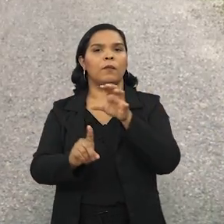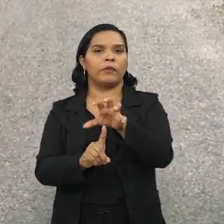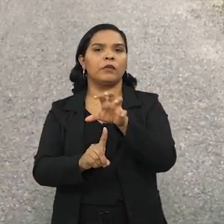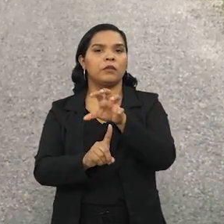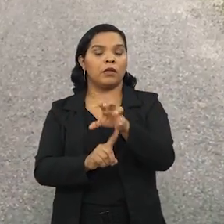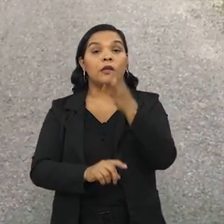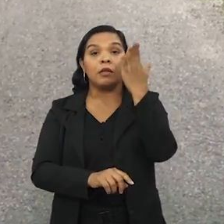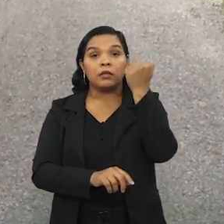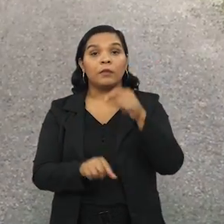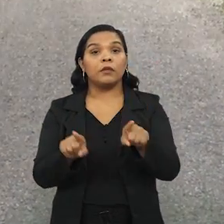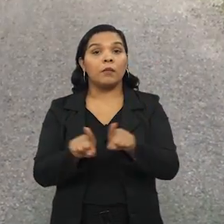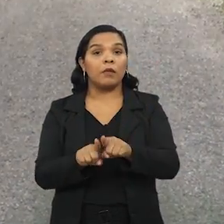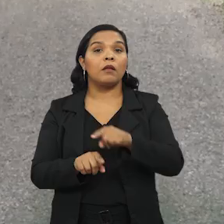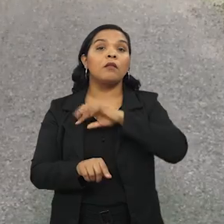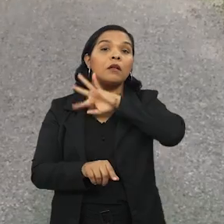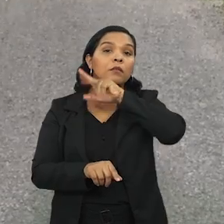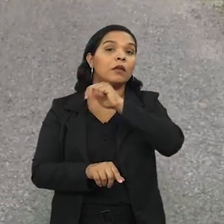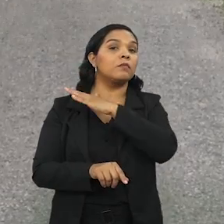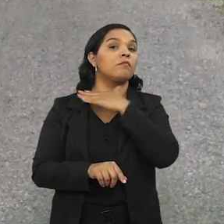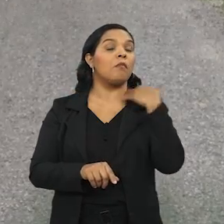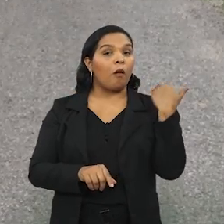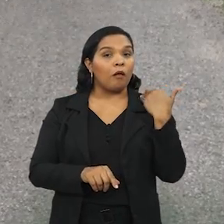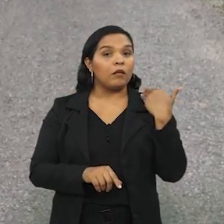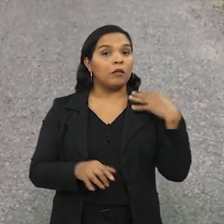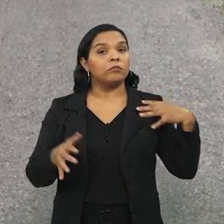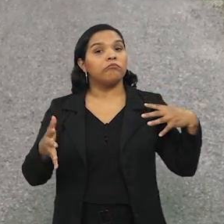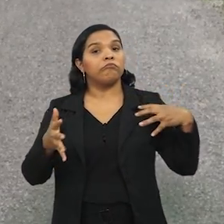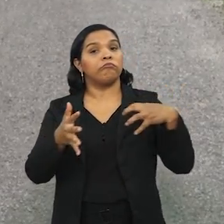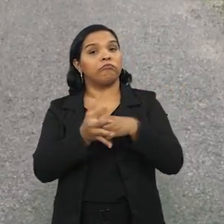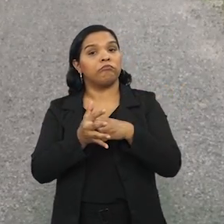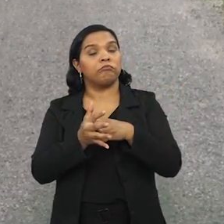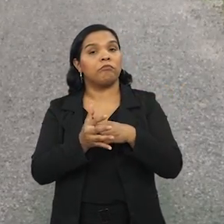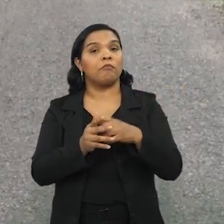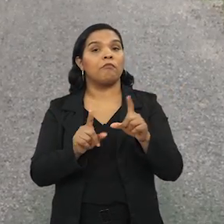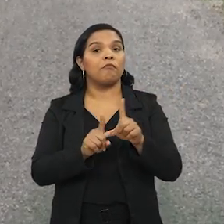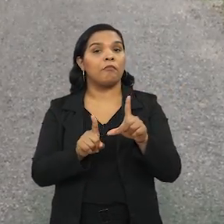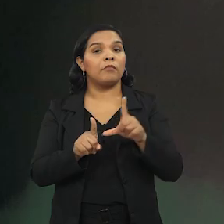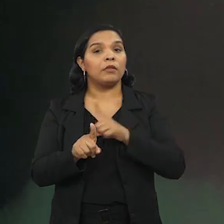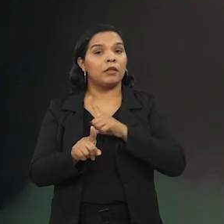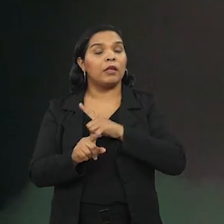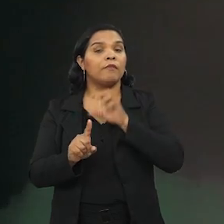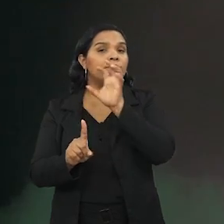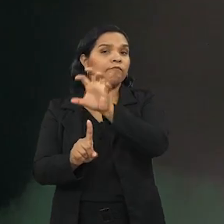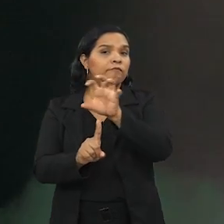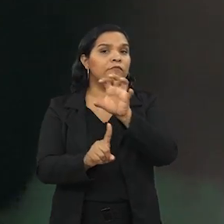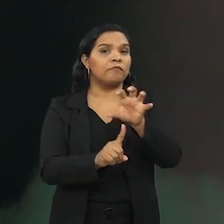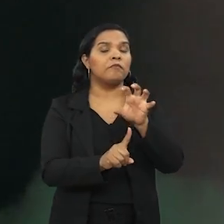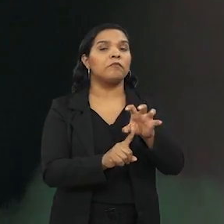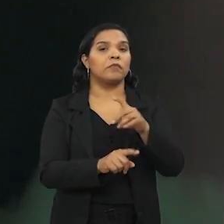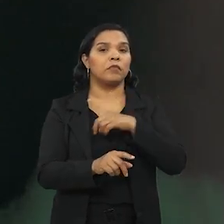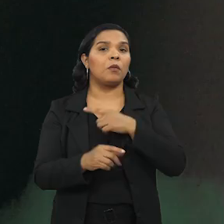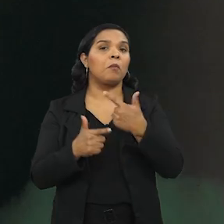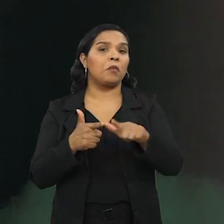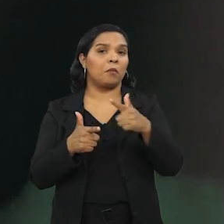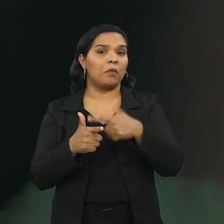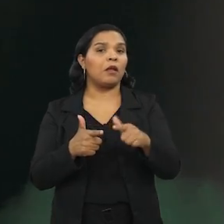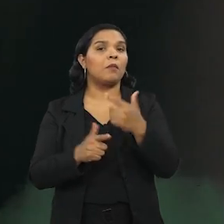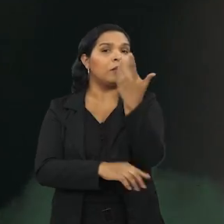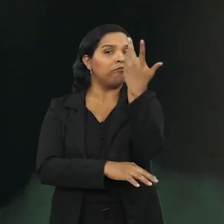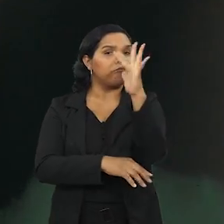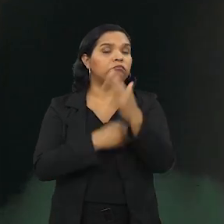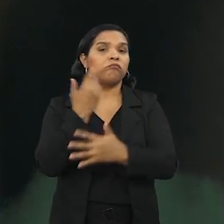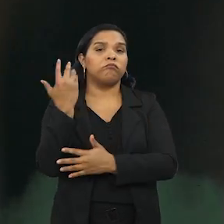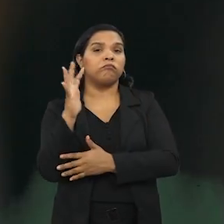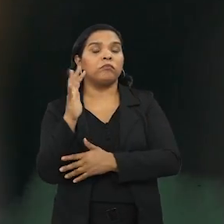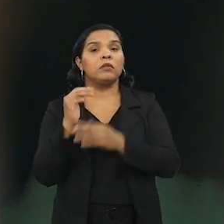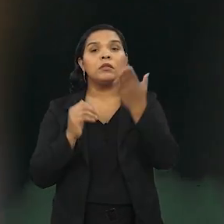esses animais morrem por atropelamento, mas existem diversos efeitos que a estrada gera na fauna. Então, um dos trabalhos é justamente identificar